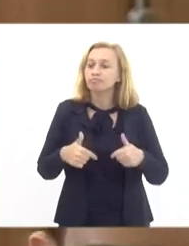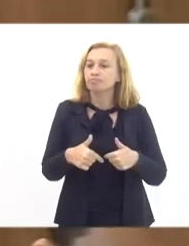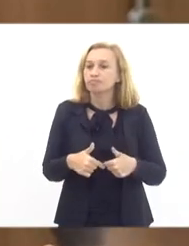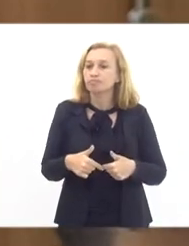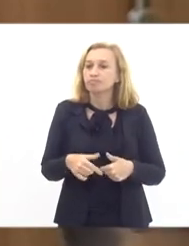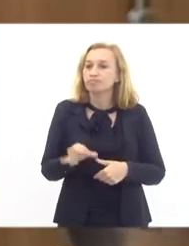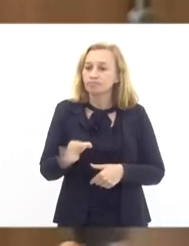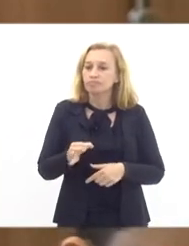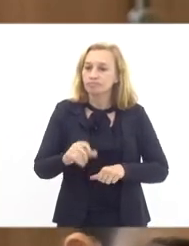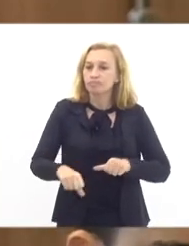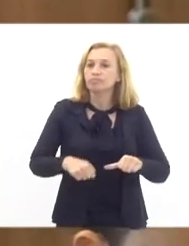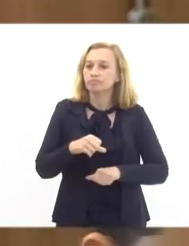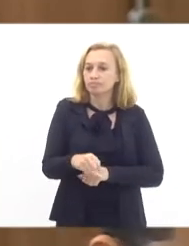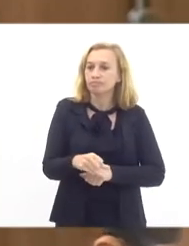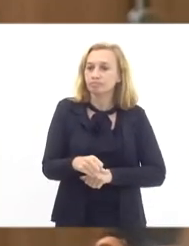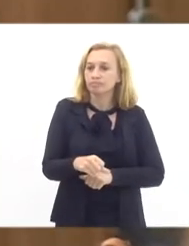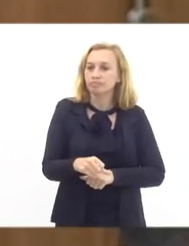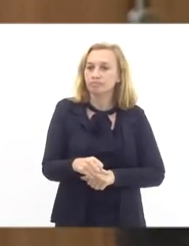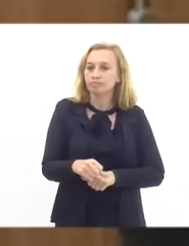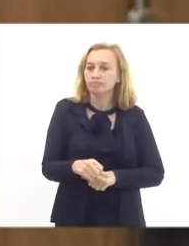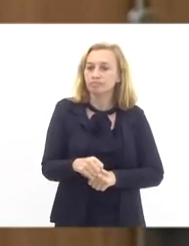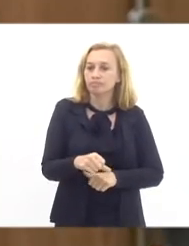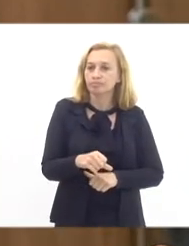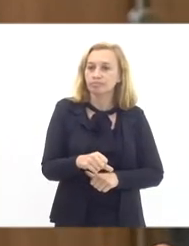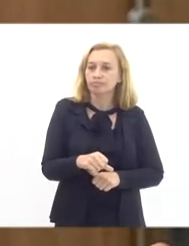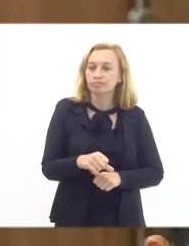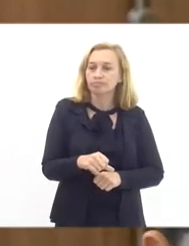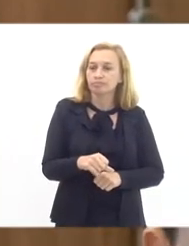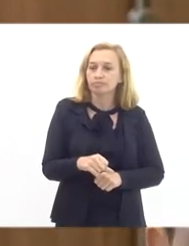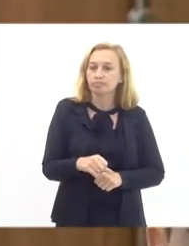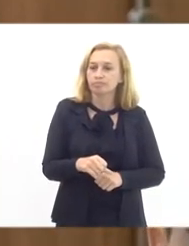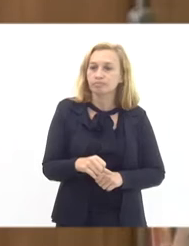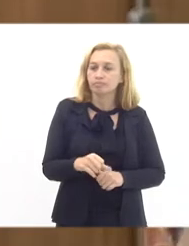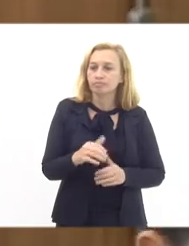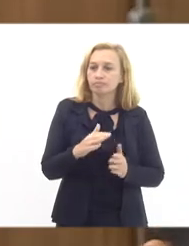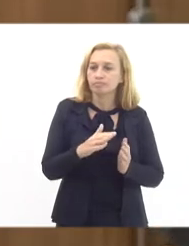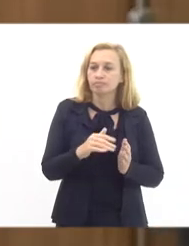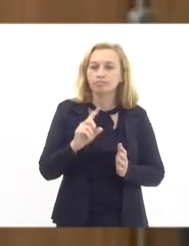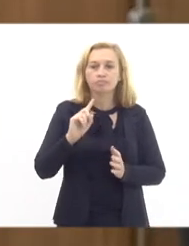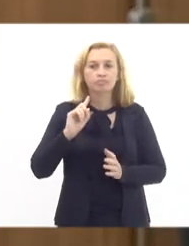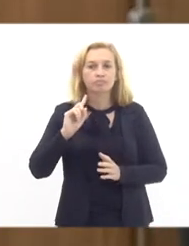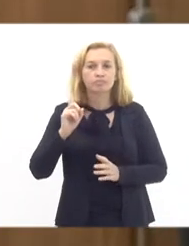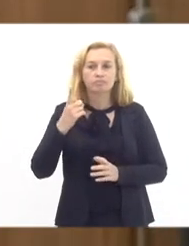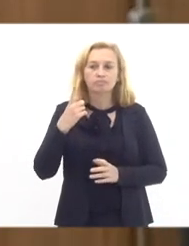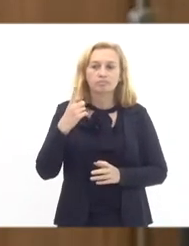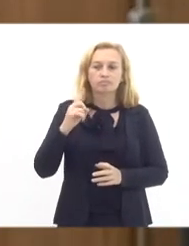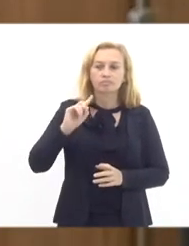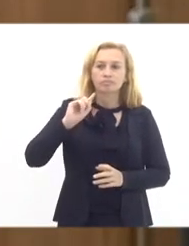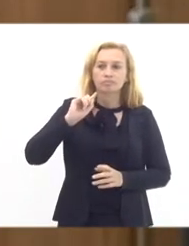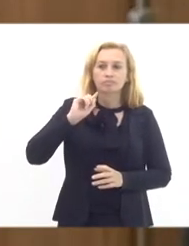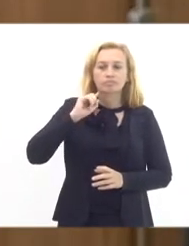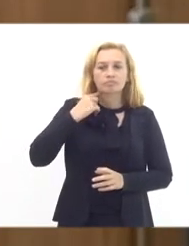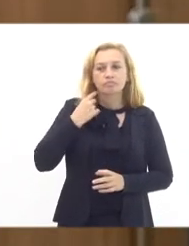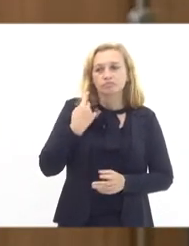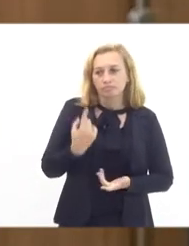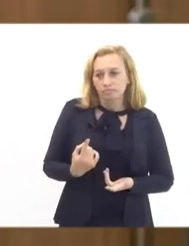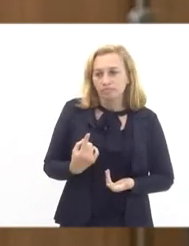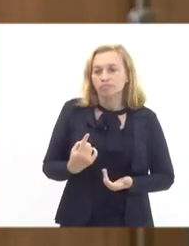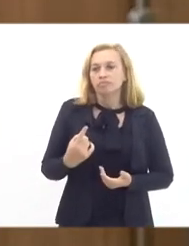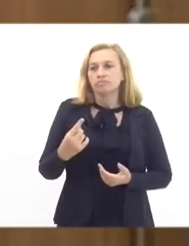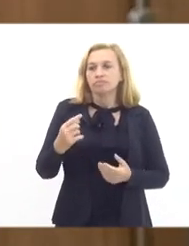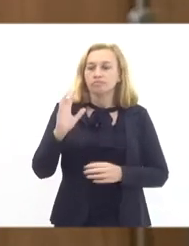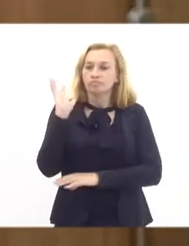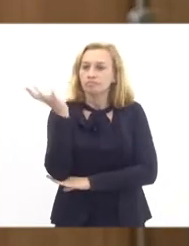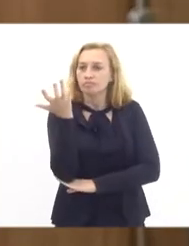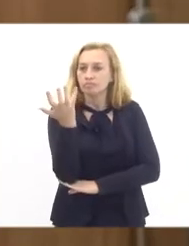realmente que vão mudar a poluição, o desmatamento, na cultura e no esporte, são só